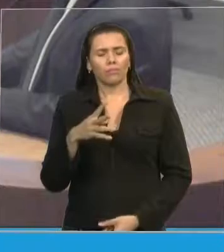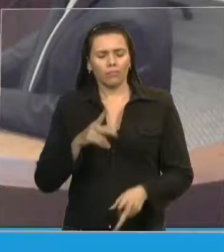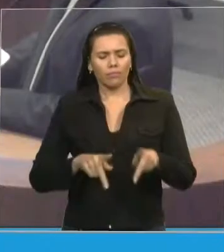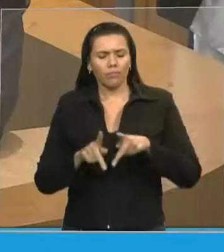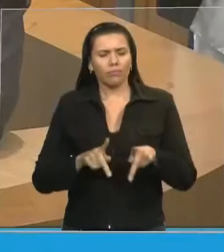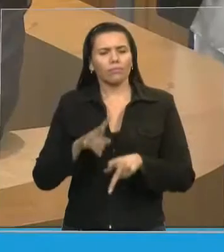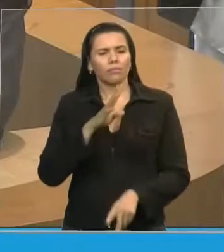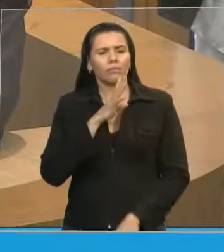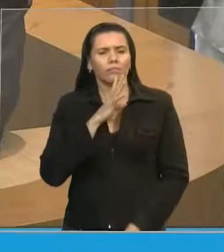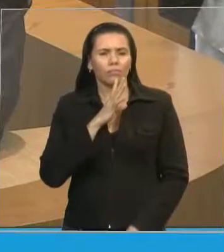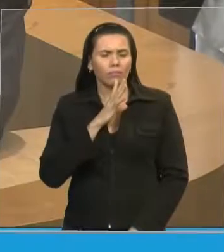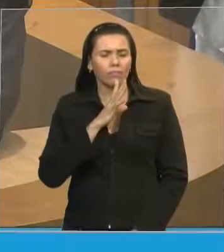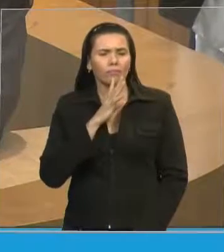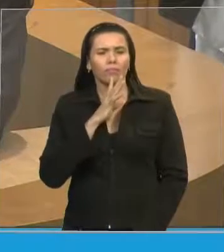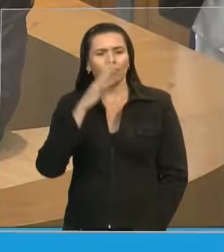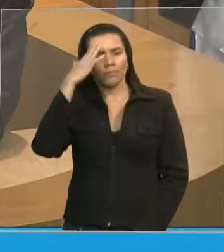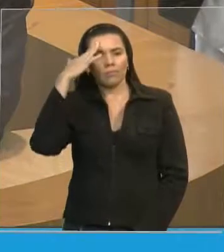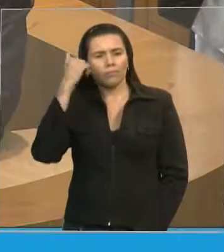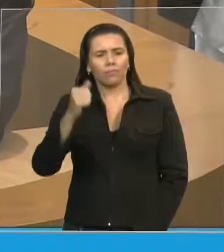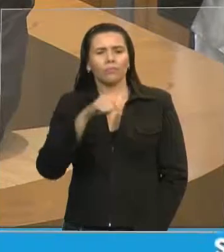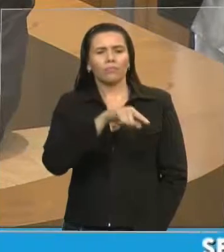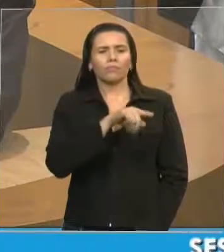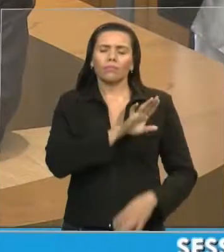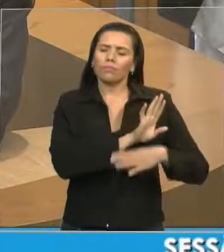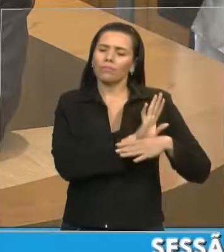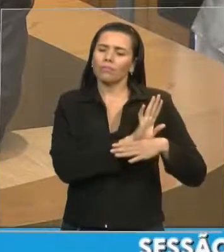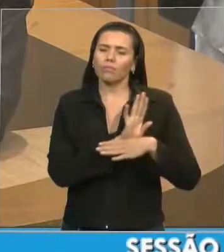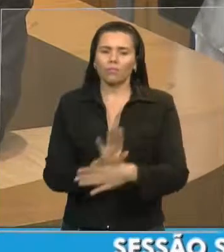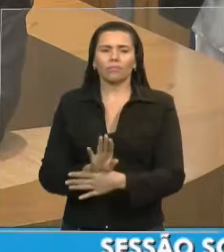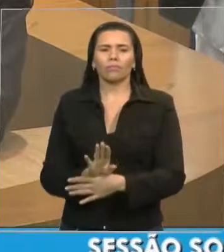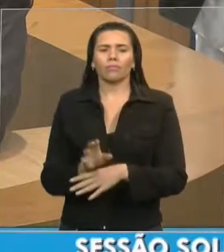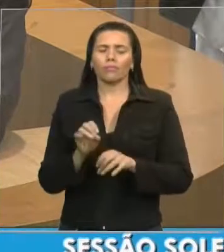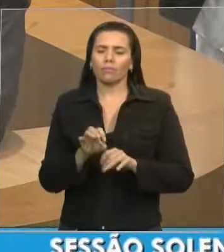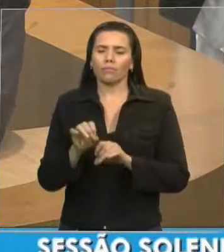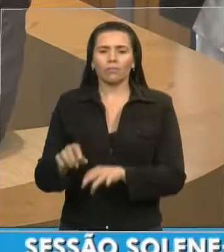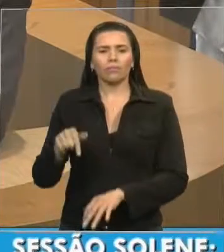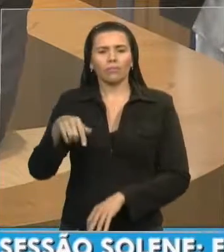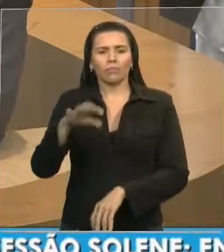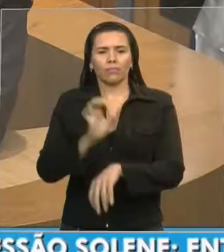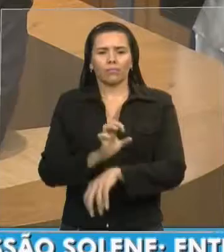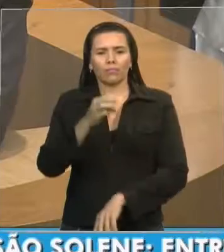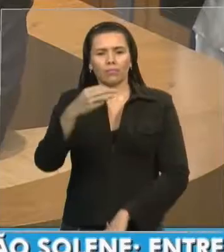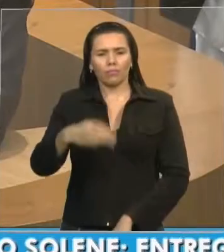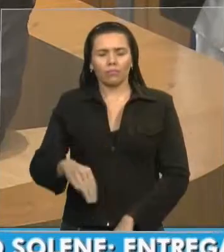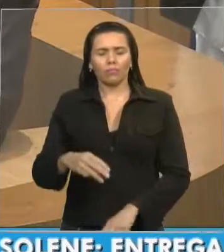à educação do nosso Estado. Muito obrigado.